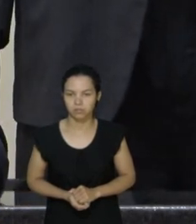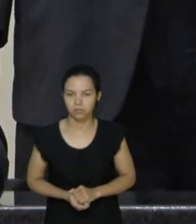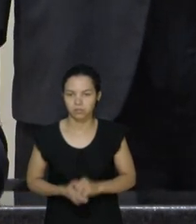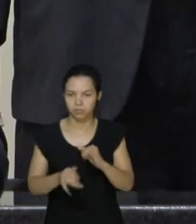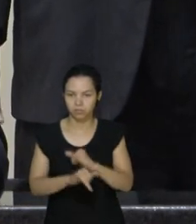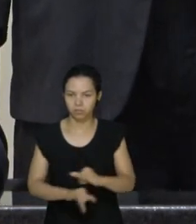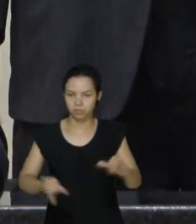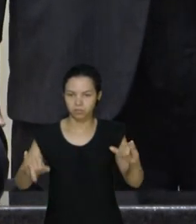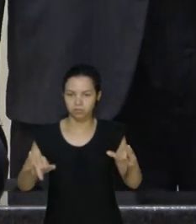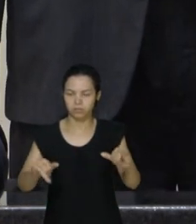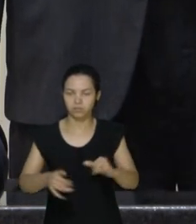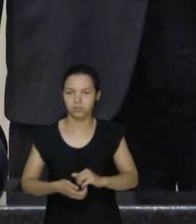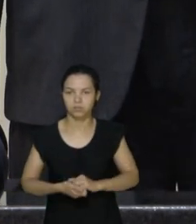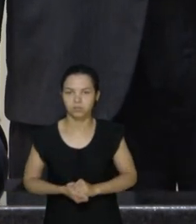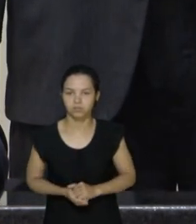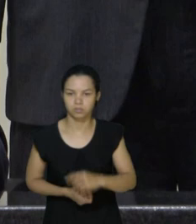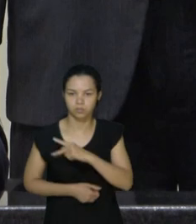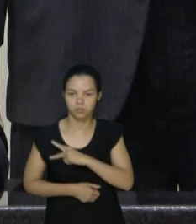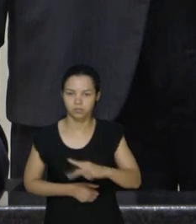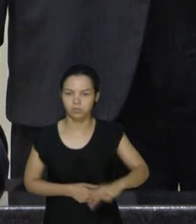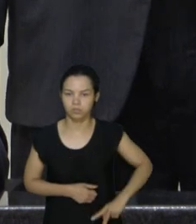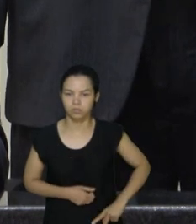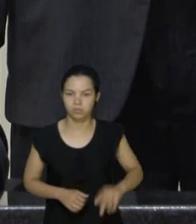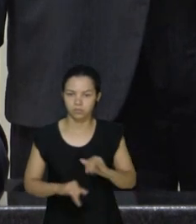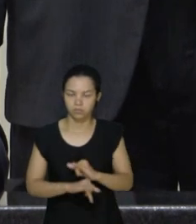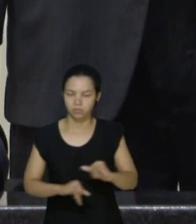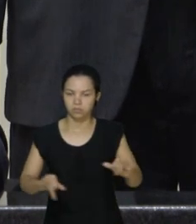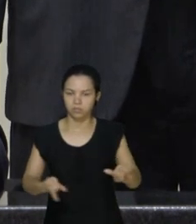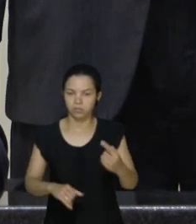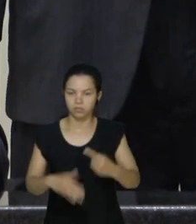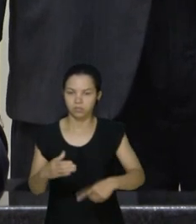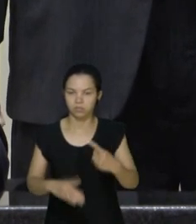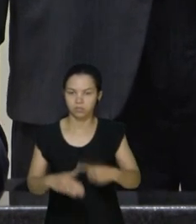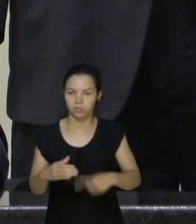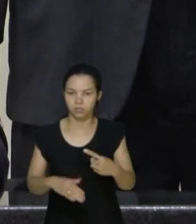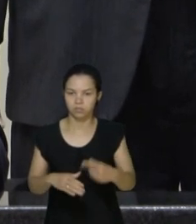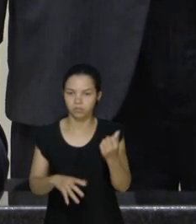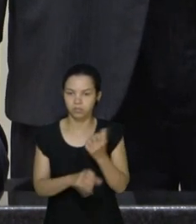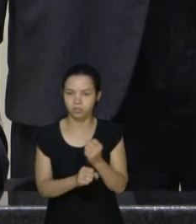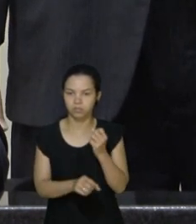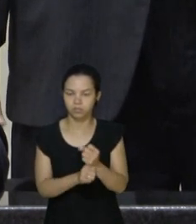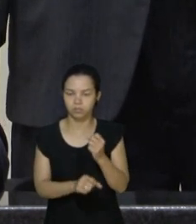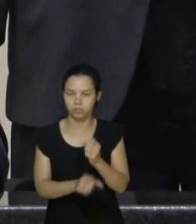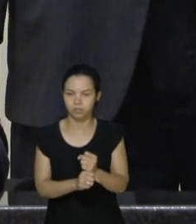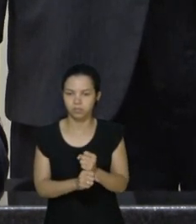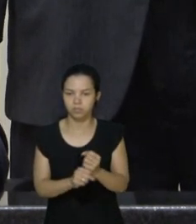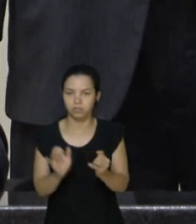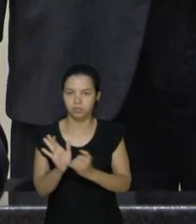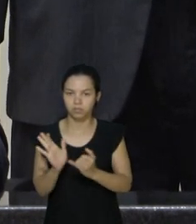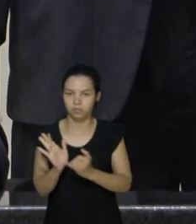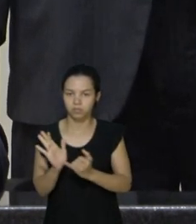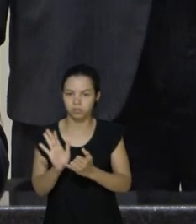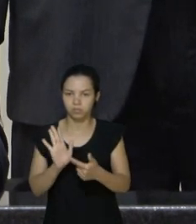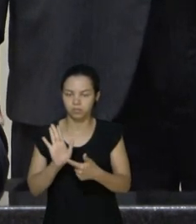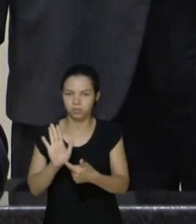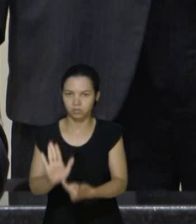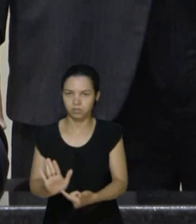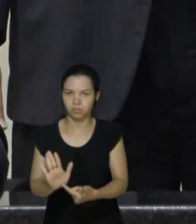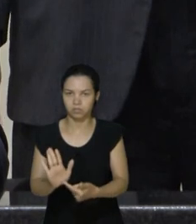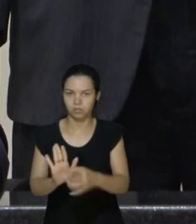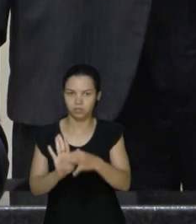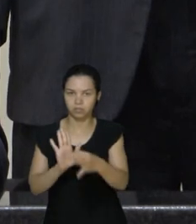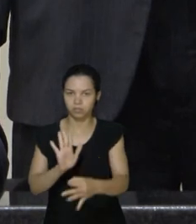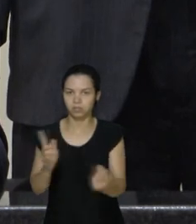Comunicação. A presidência comunica que a Comissão de Finanças e Tributação apresentou parecer contrário